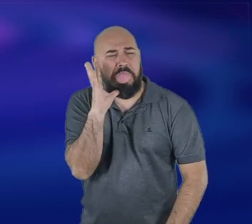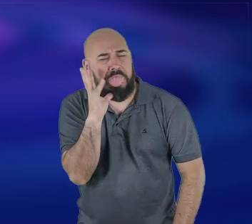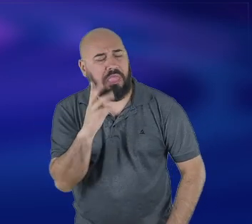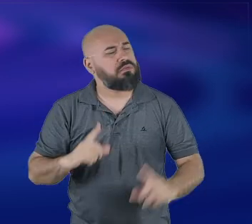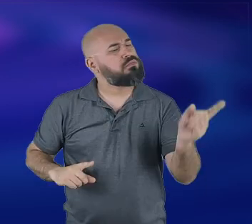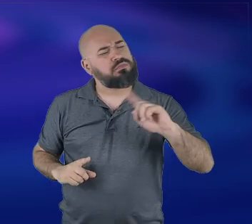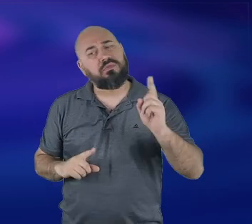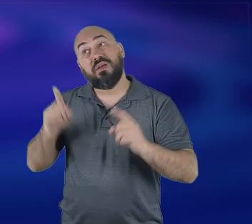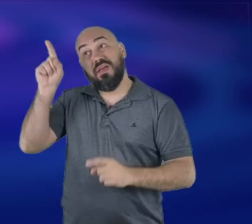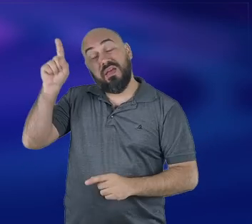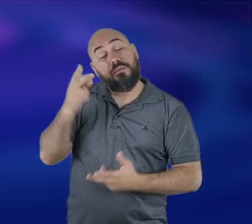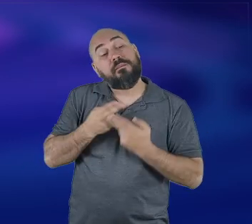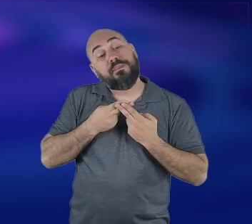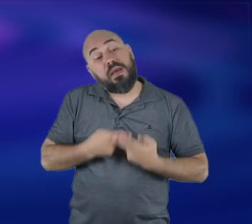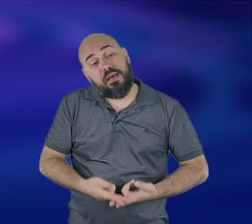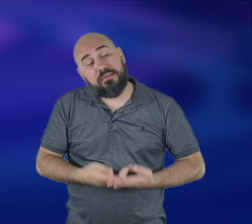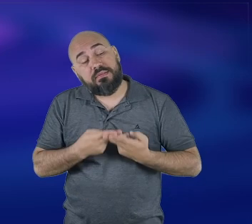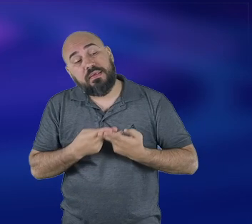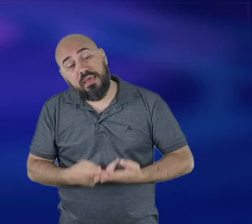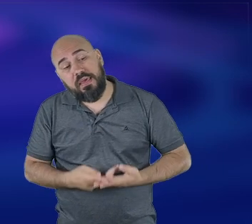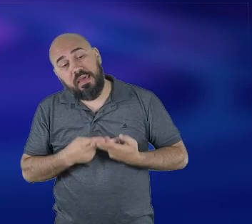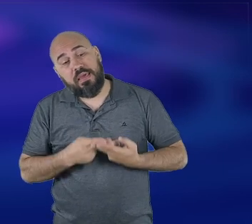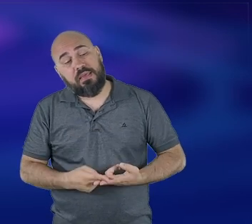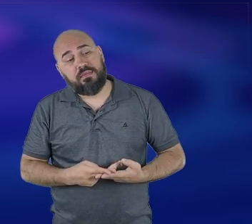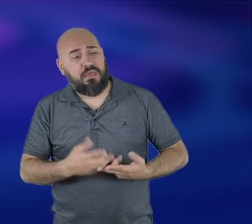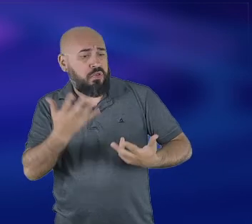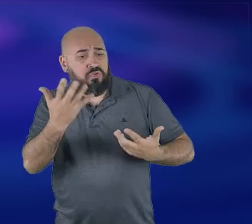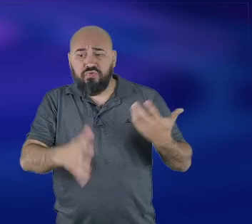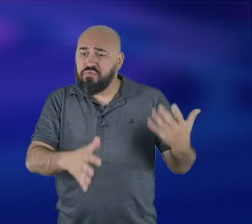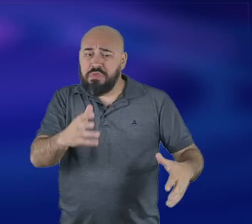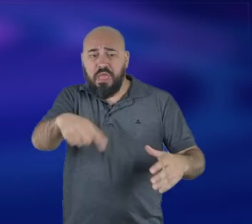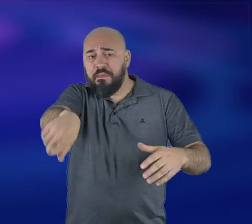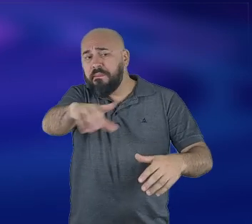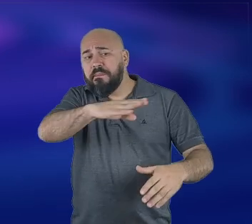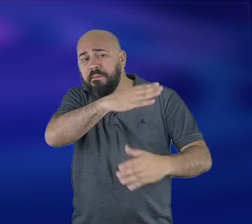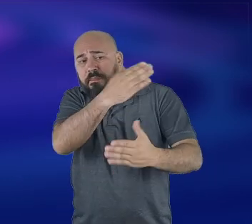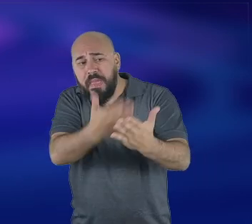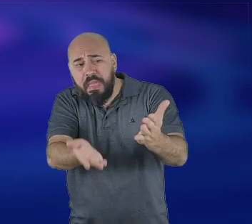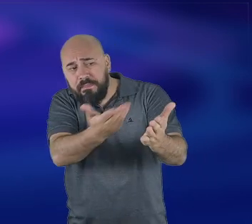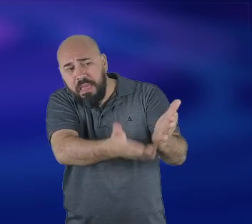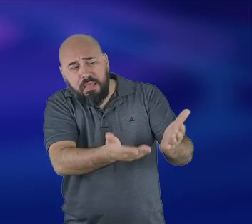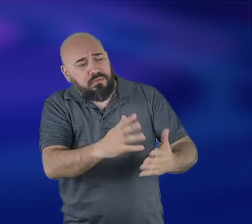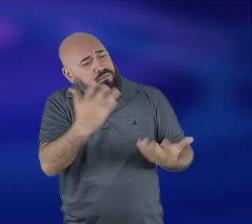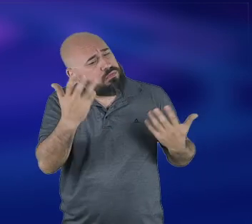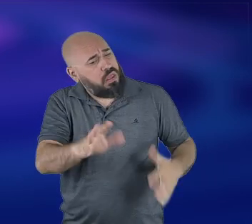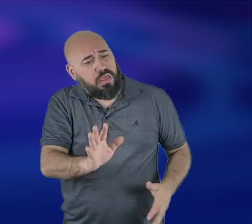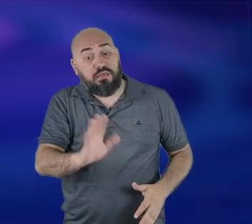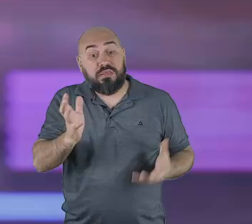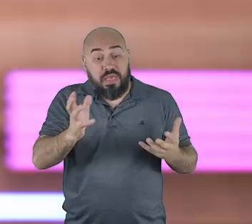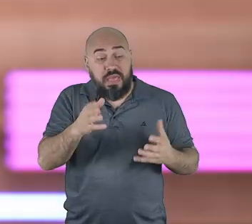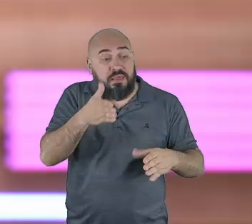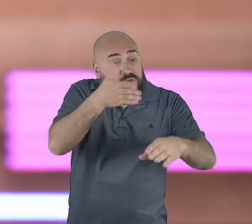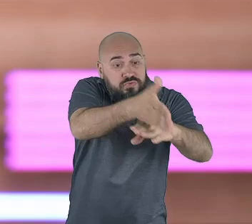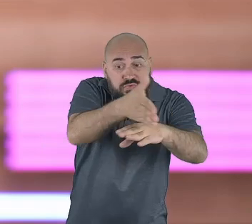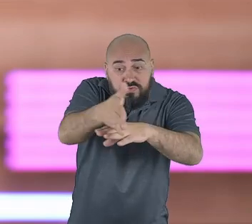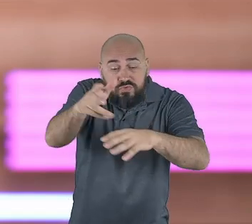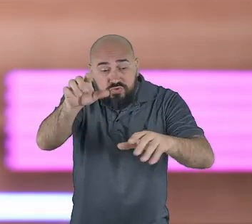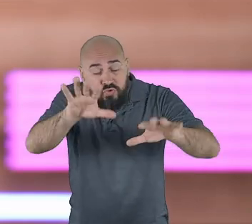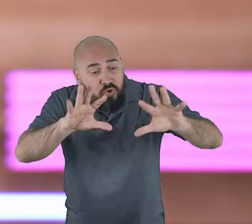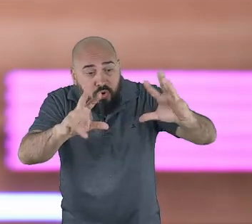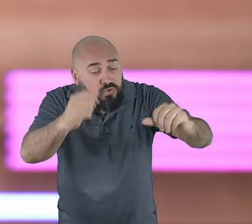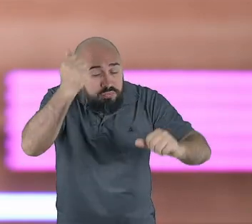é longânimo para convosco, não querendo que nenhum pereça, senão que todos cheguem ao arrependimento. Olha